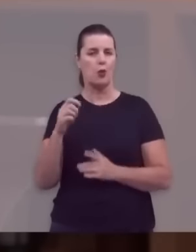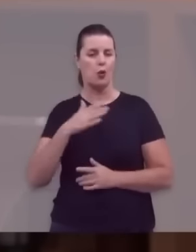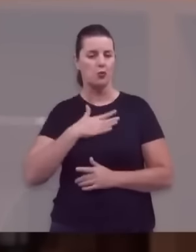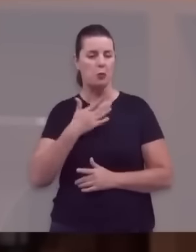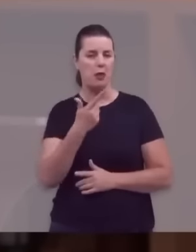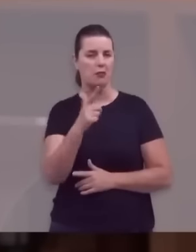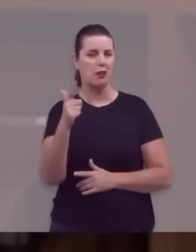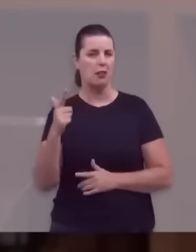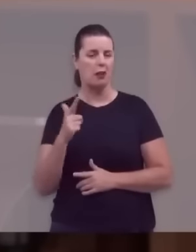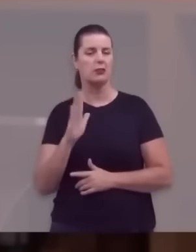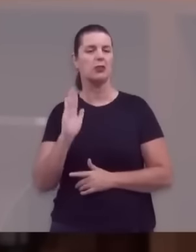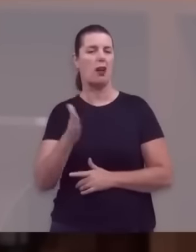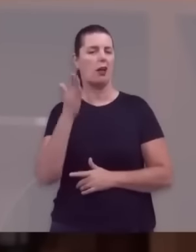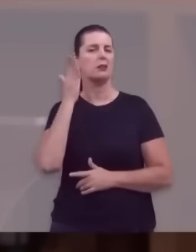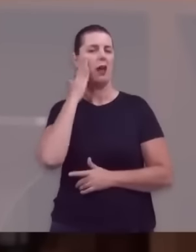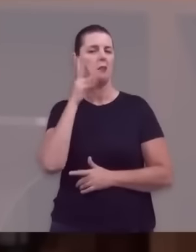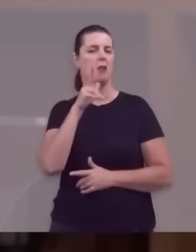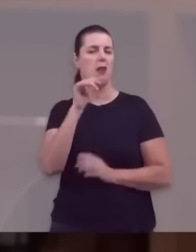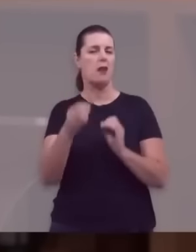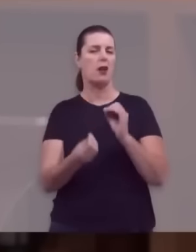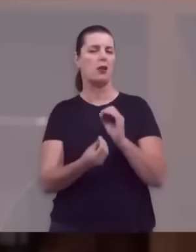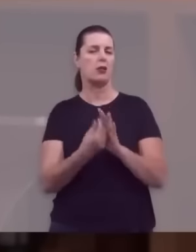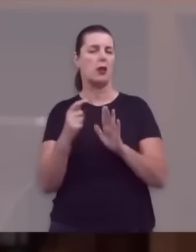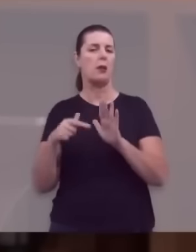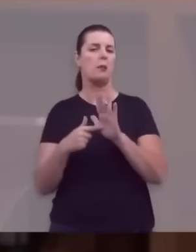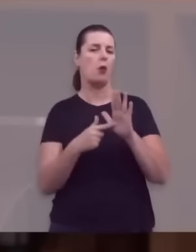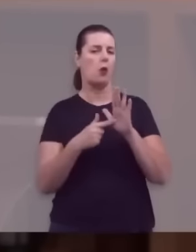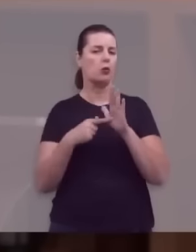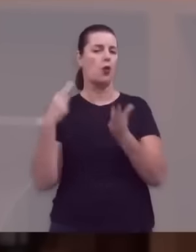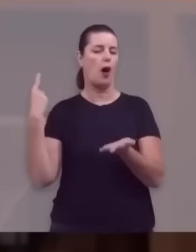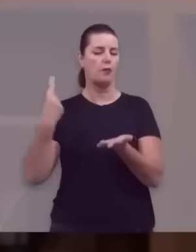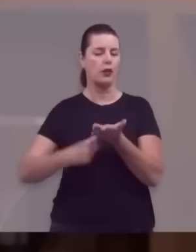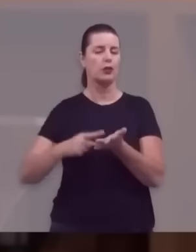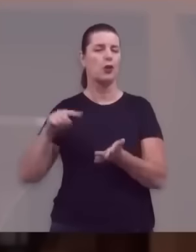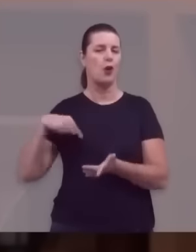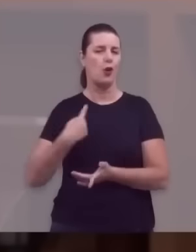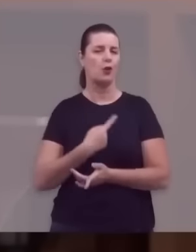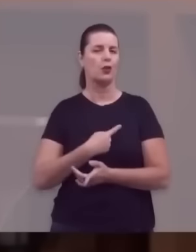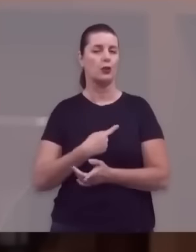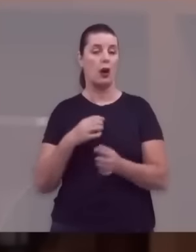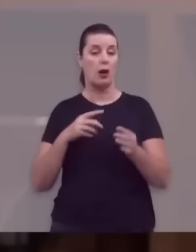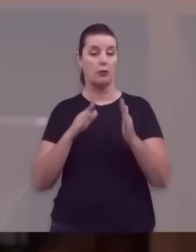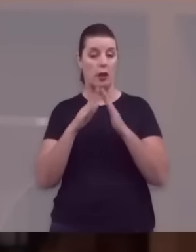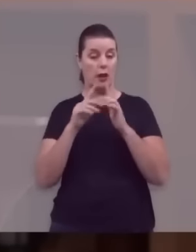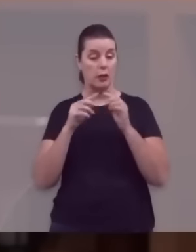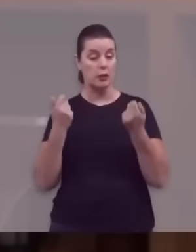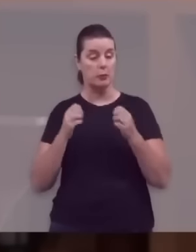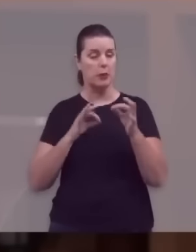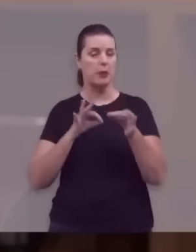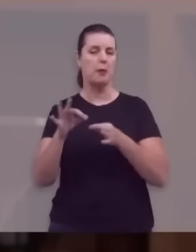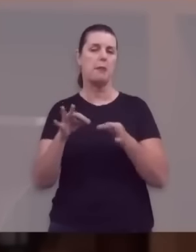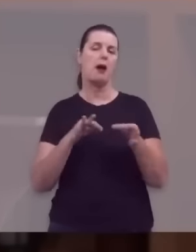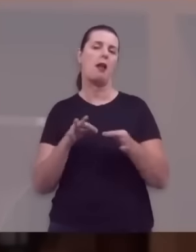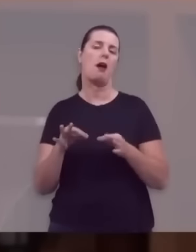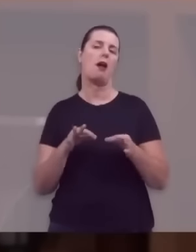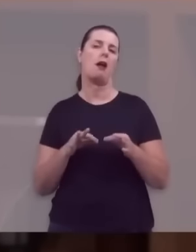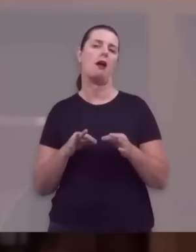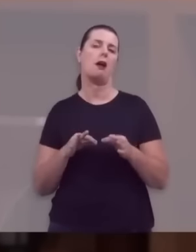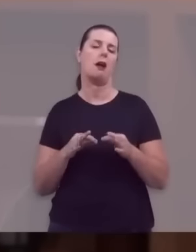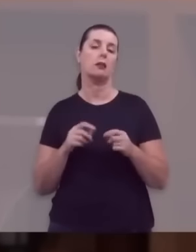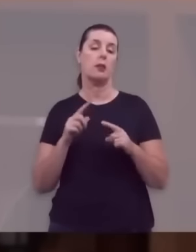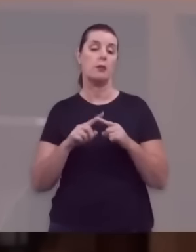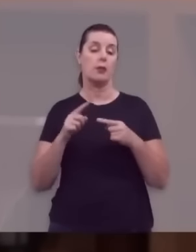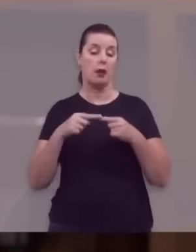já sabia disso e alertou sobre isso e a igreja precisa estar preparada Preparada porque que breve